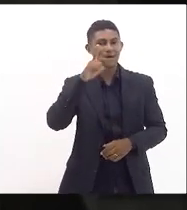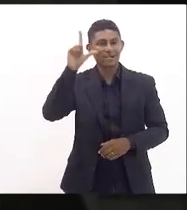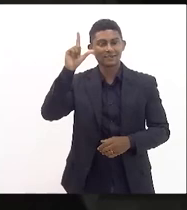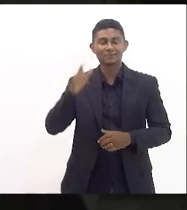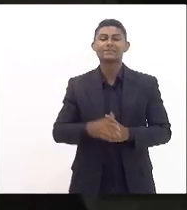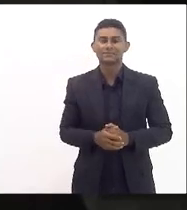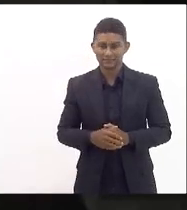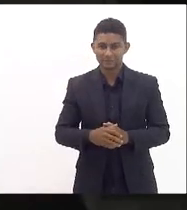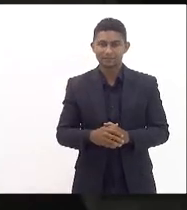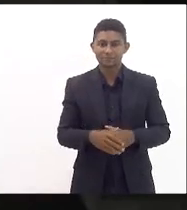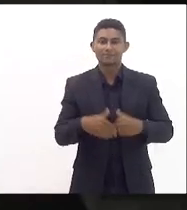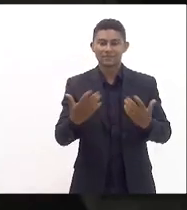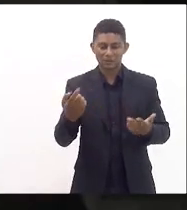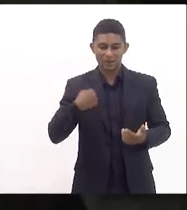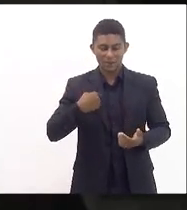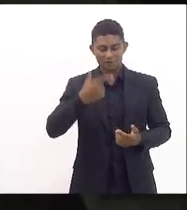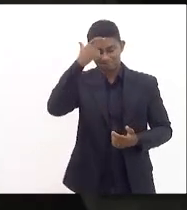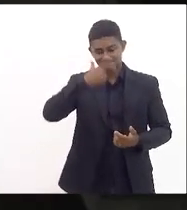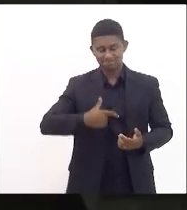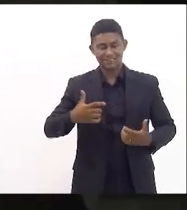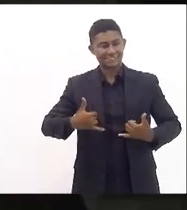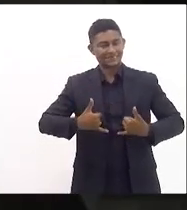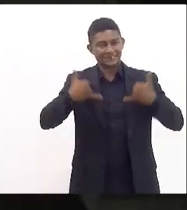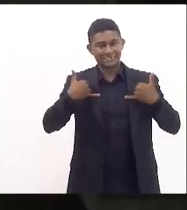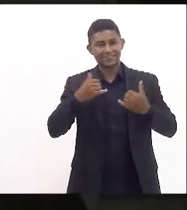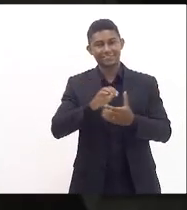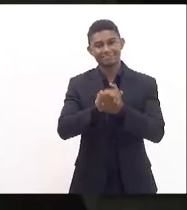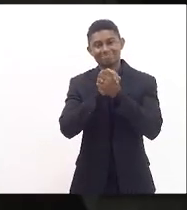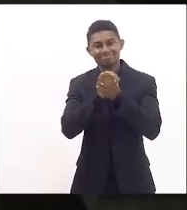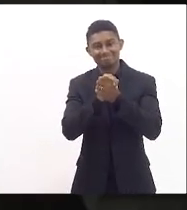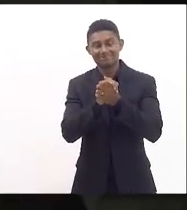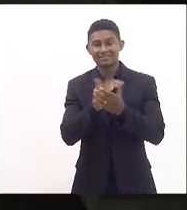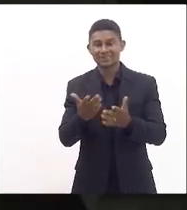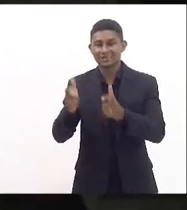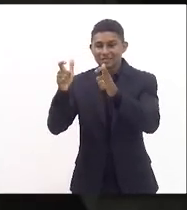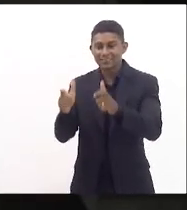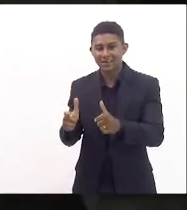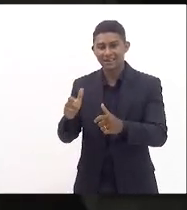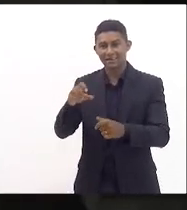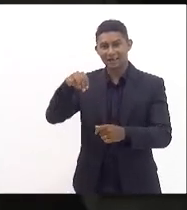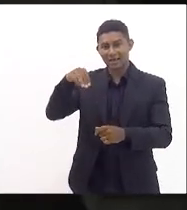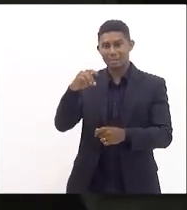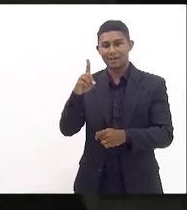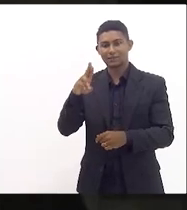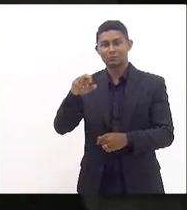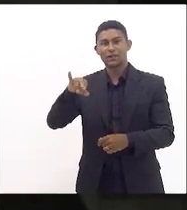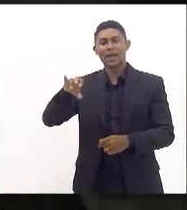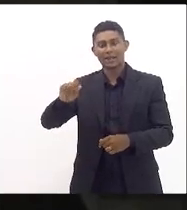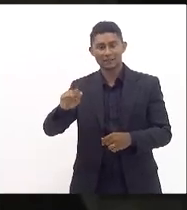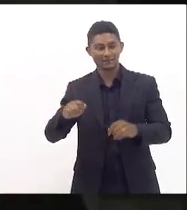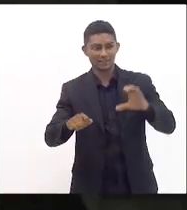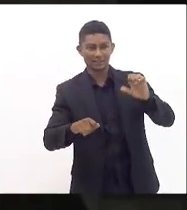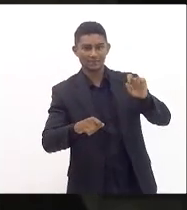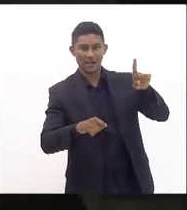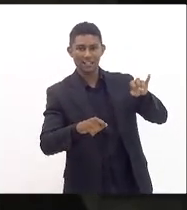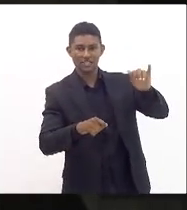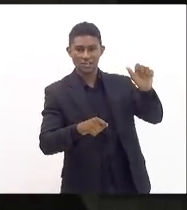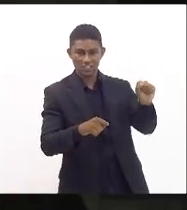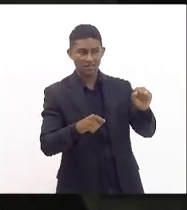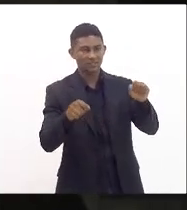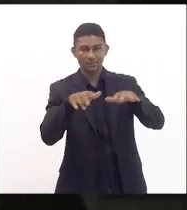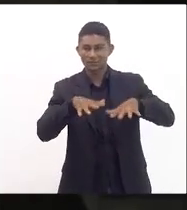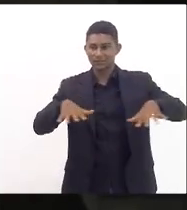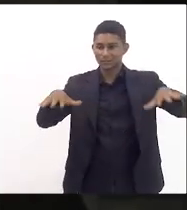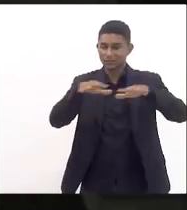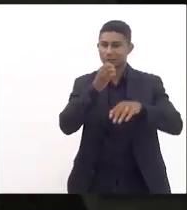não apenas me congratular com as comunidades de Madureira, da Serrinha, de Caxias, da Baixada